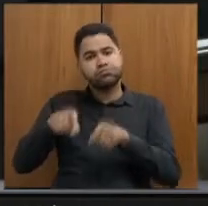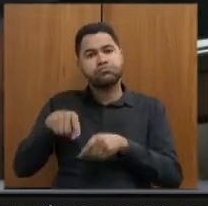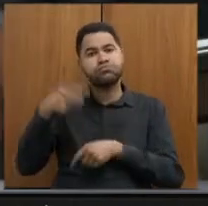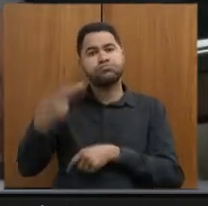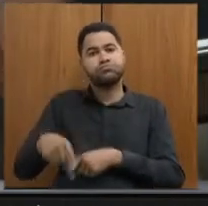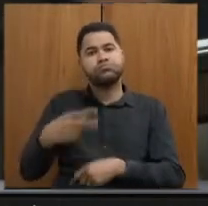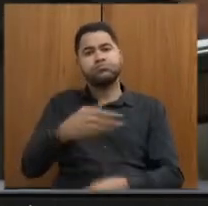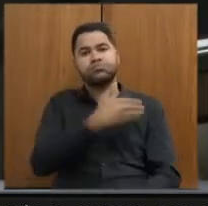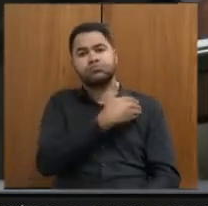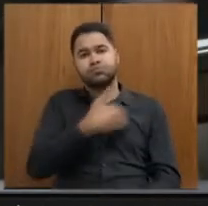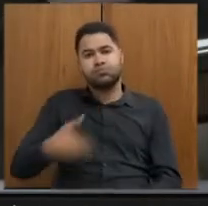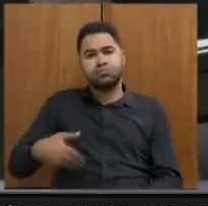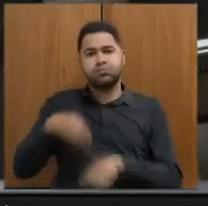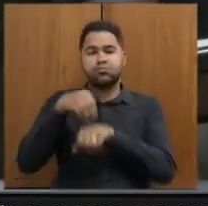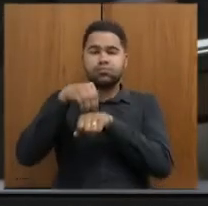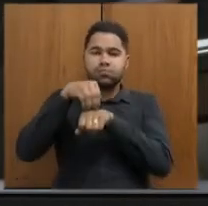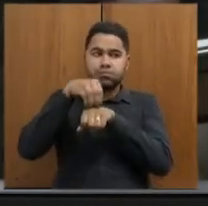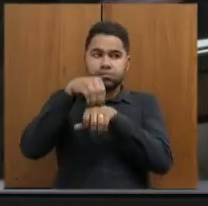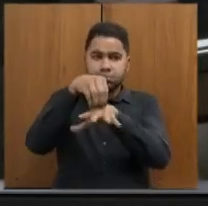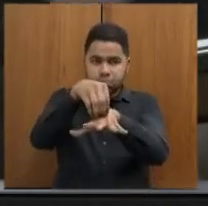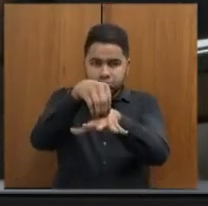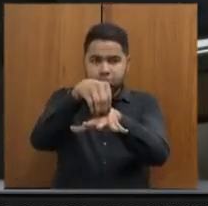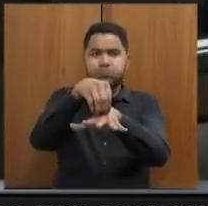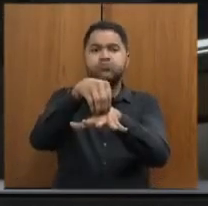de abastecimento